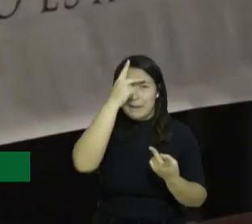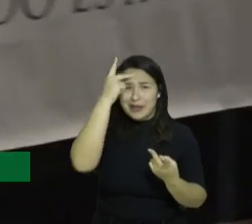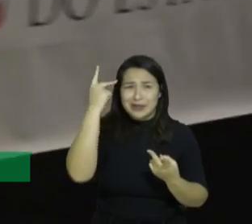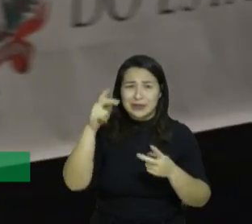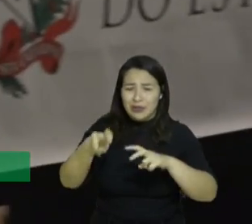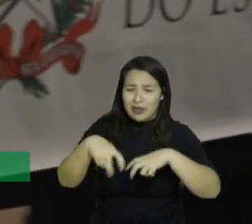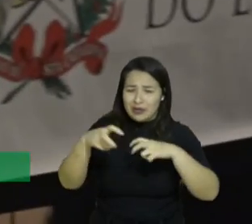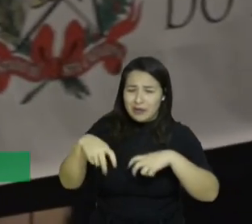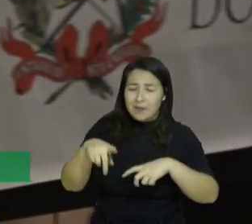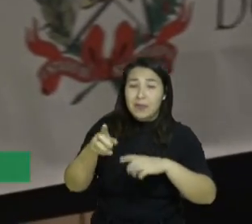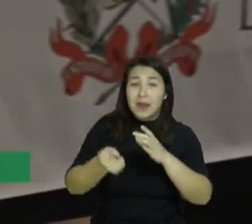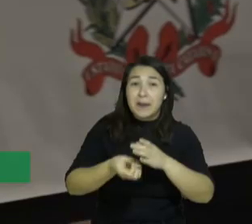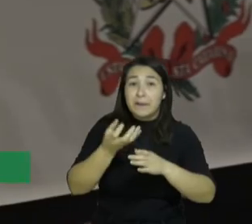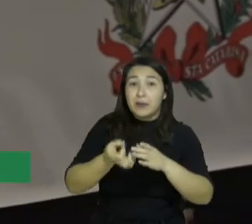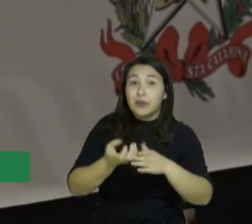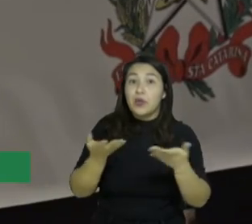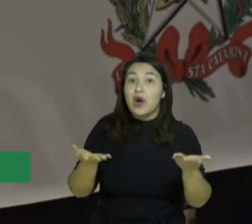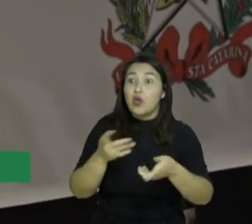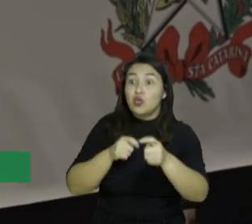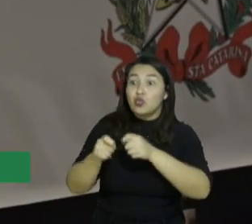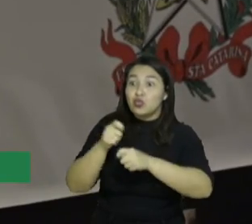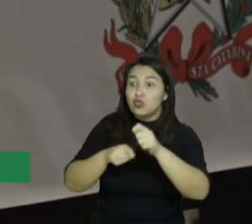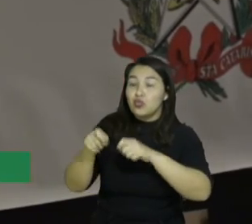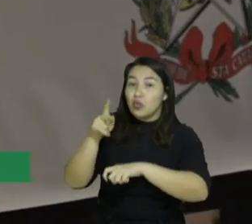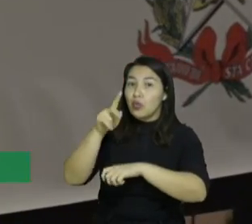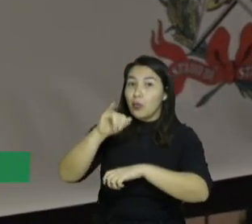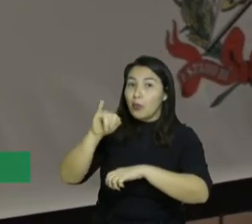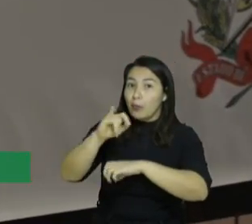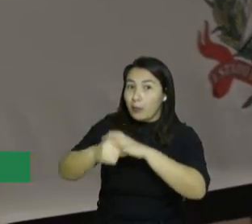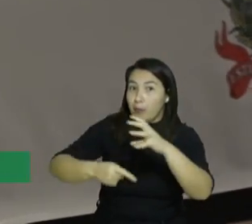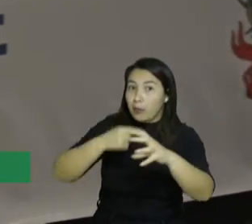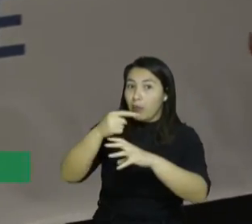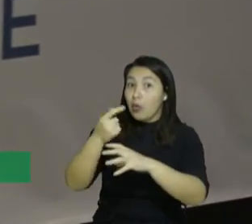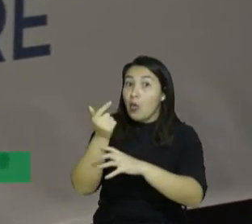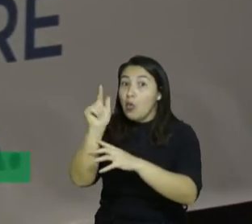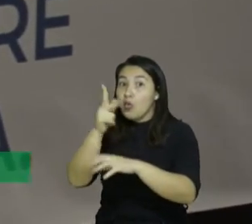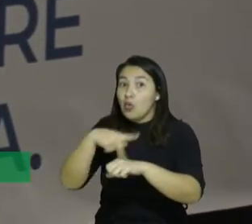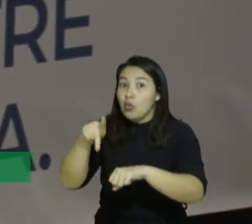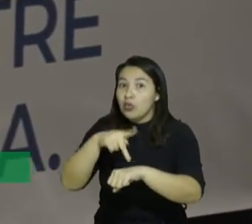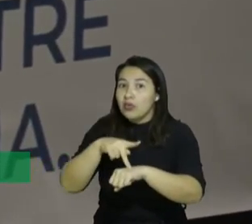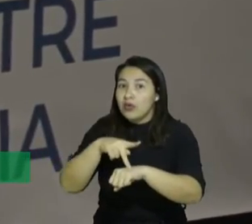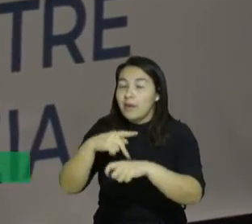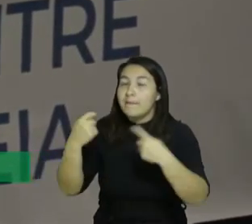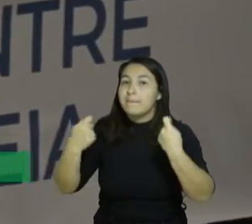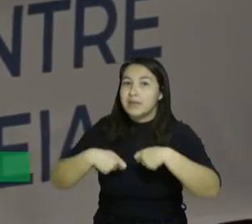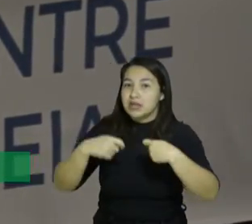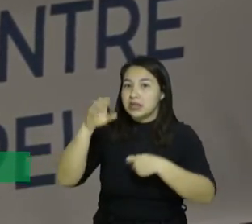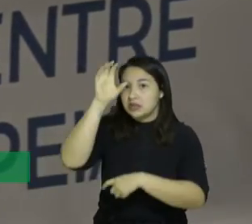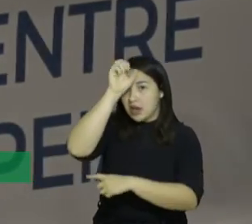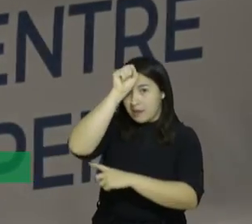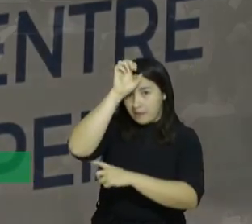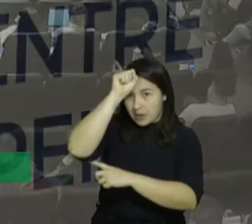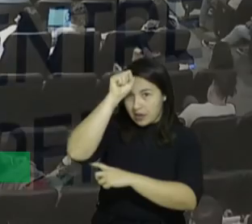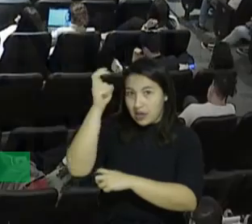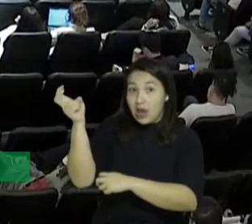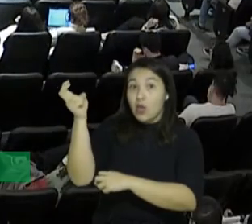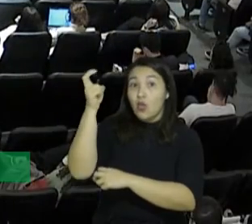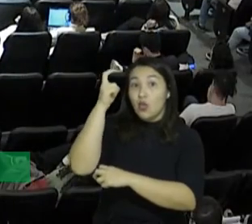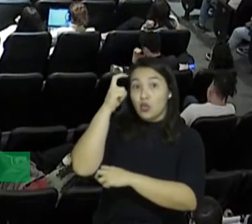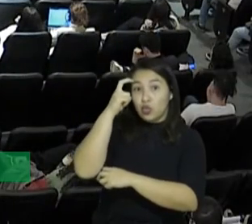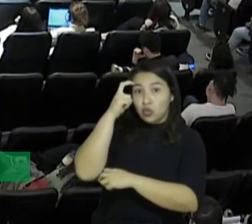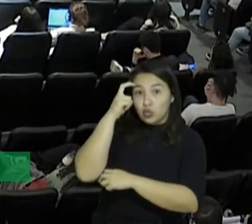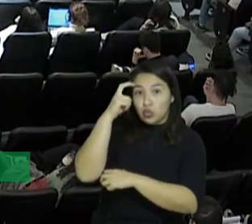Catarina tal agora vai negociar internacionalmente é aprender que culturas